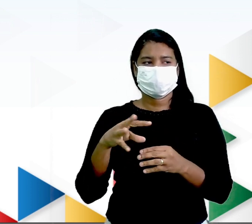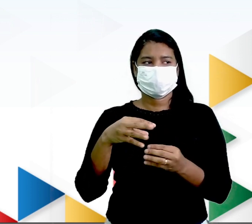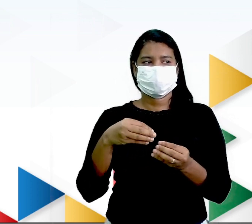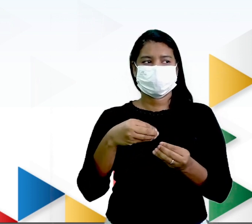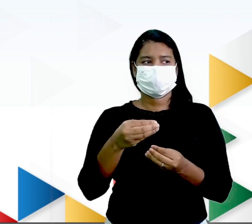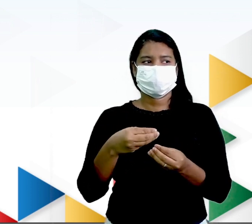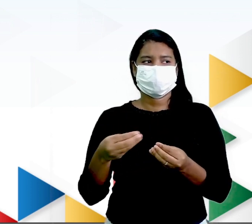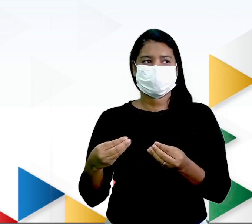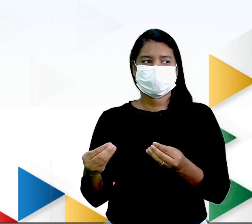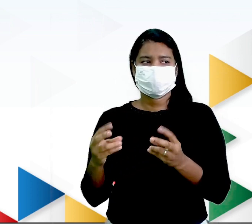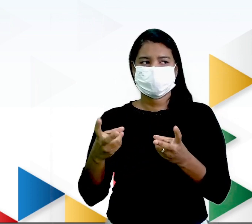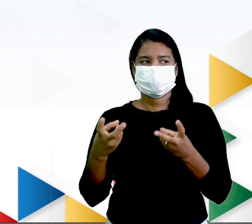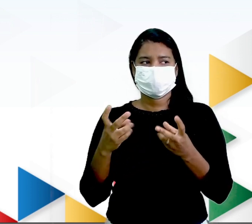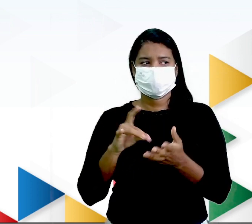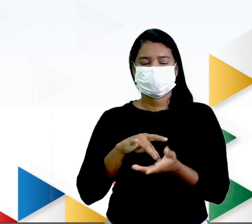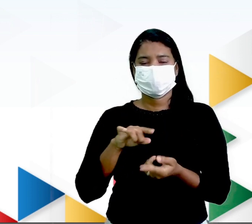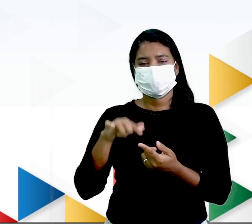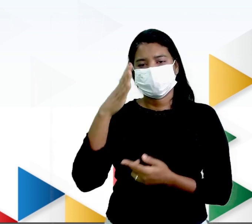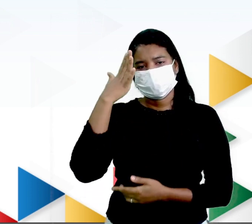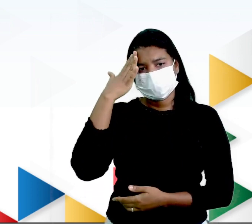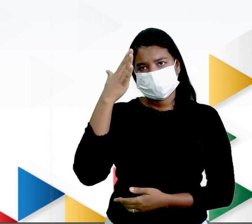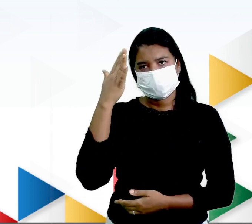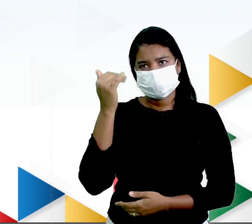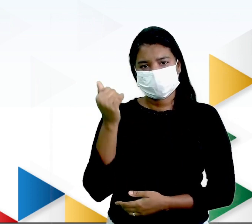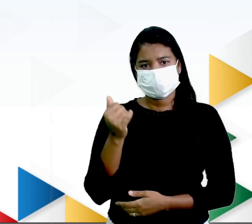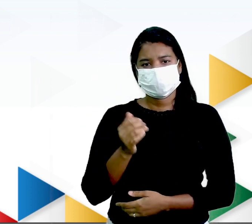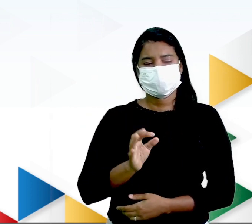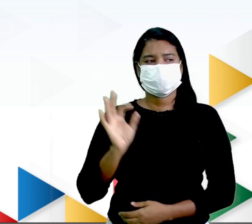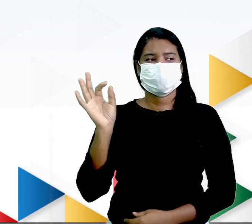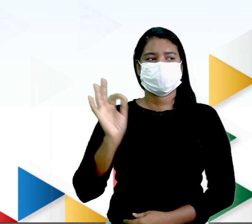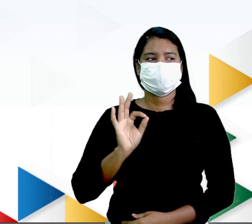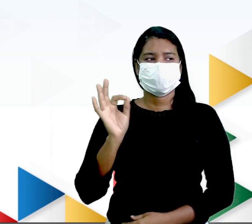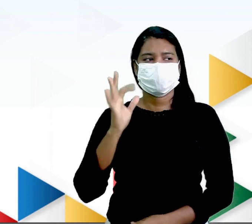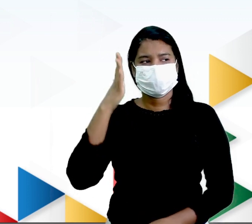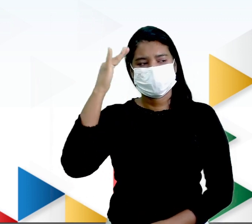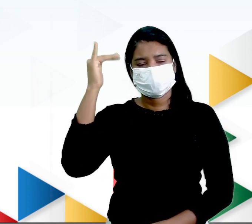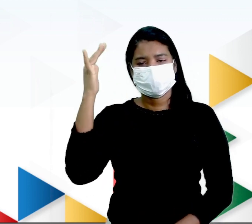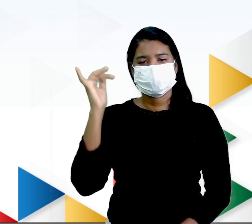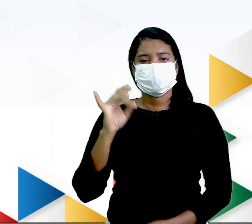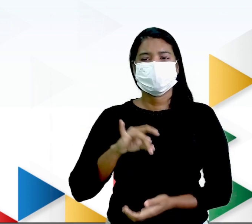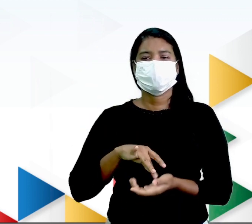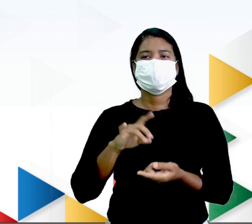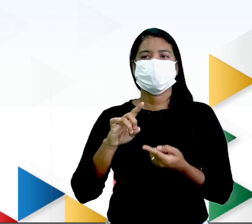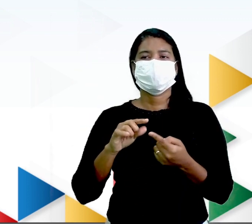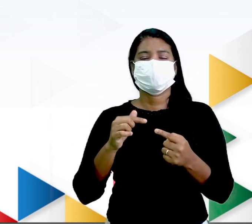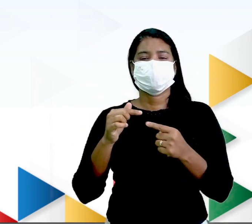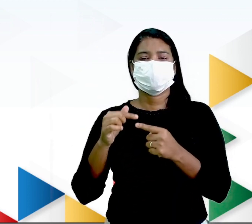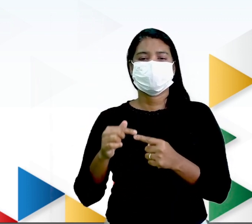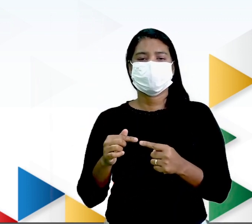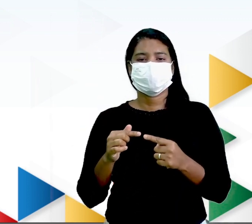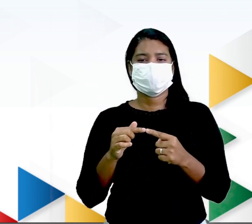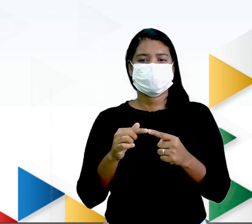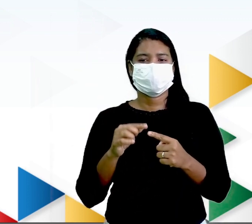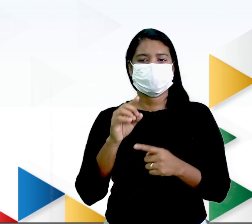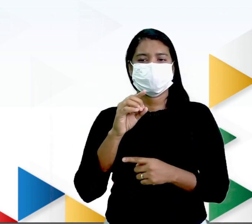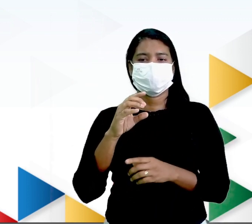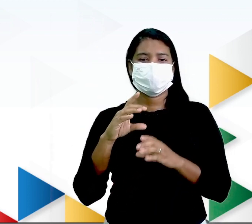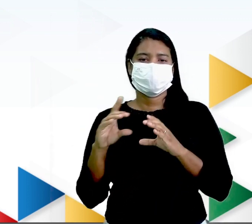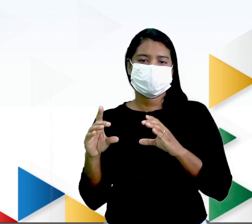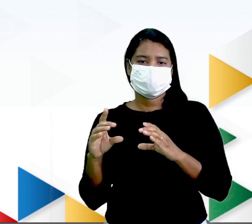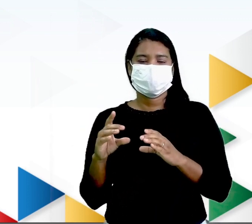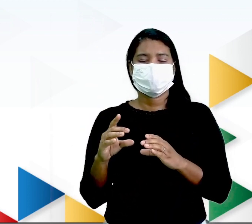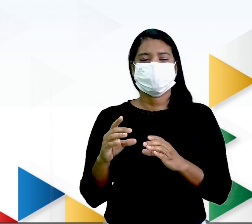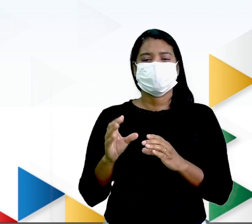partilha é muito interessante você saber dela, a taxa, que é a famosa relação decimal, que vai virar a